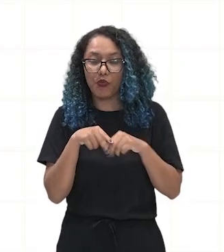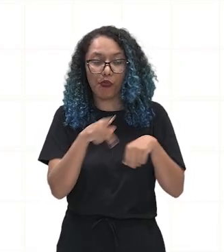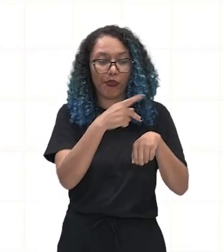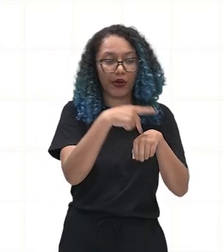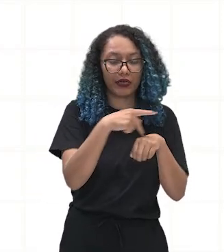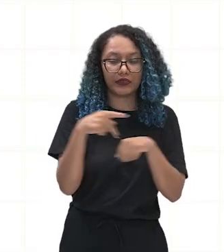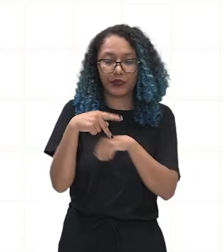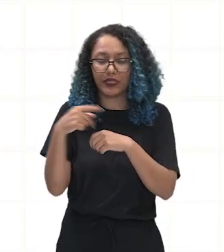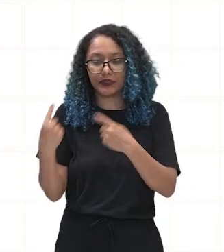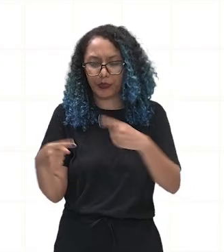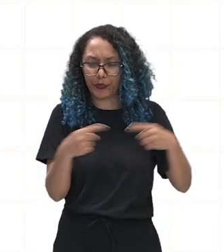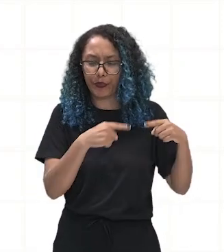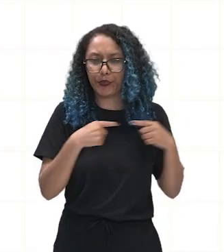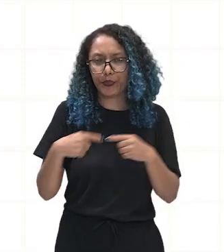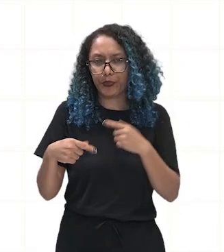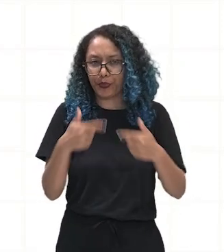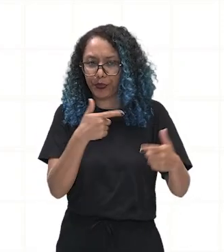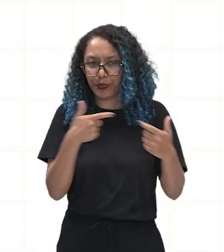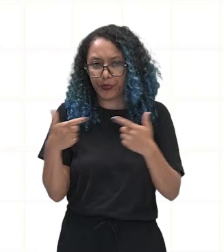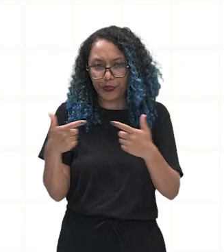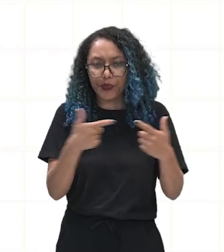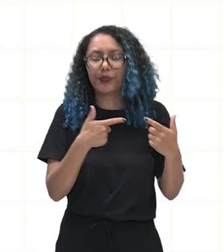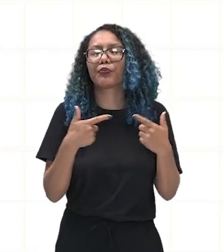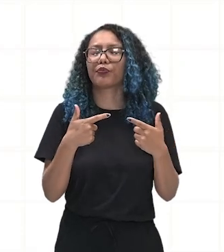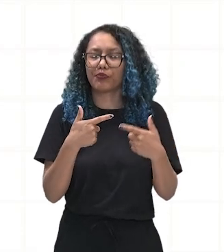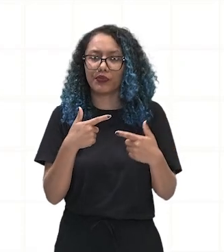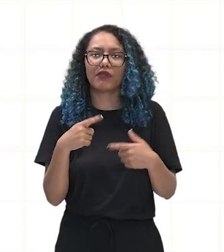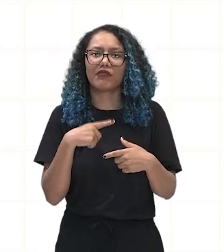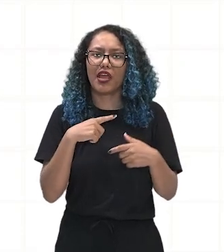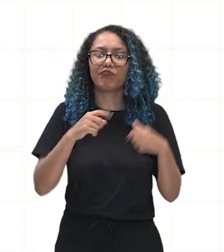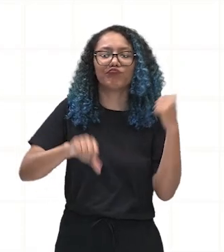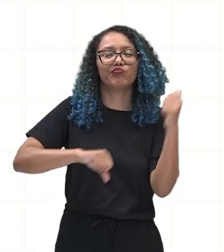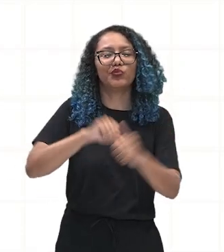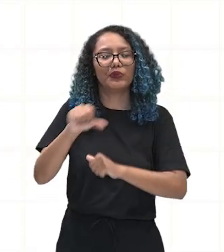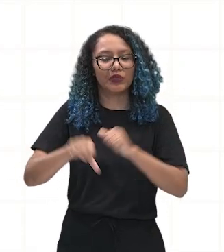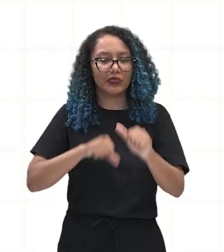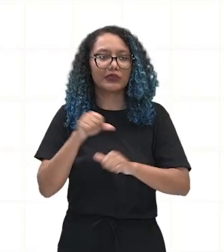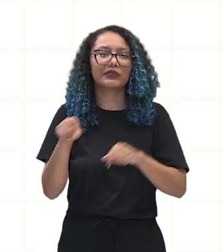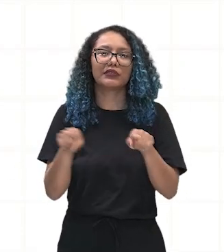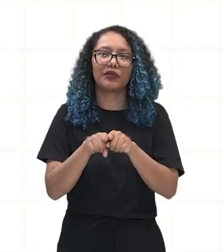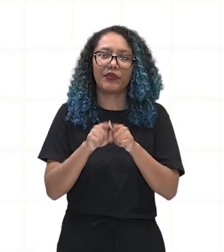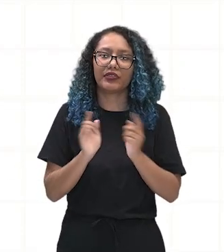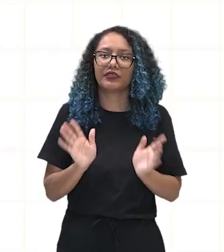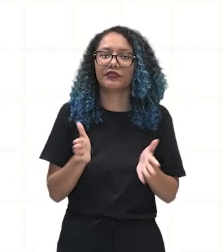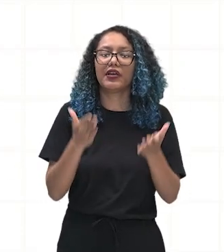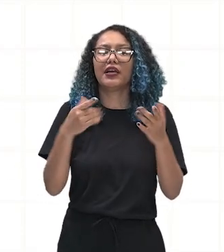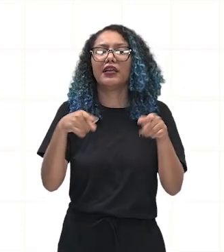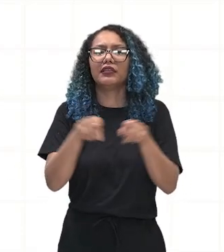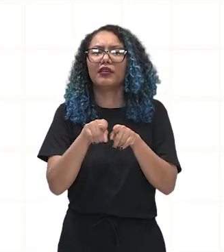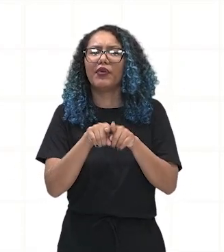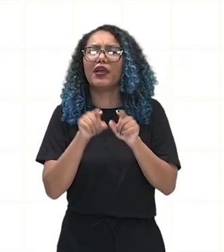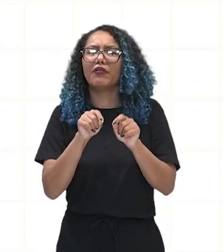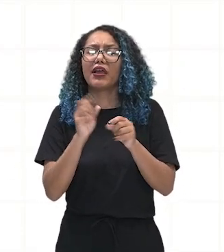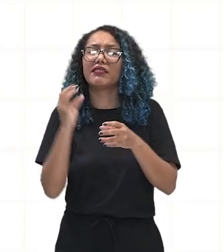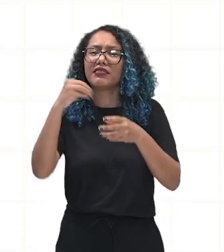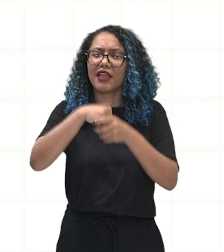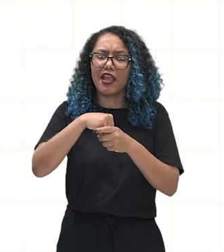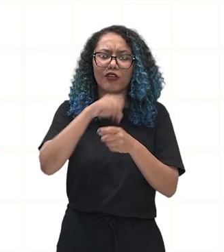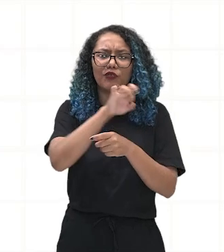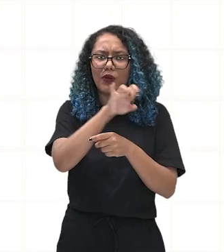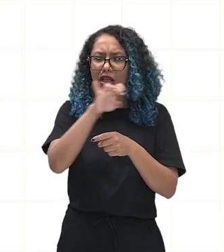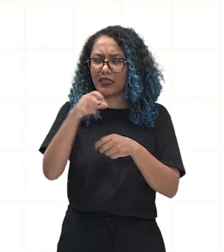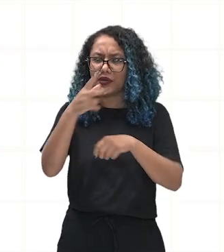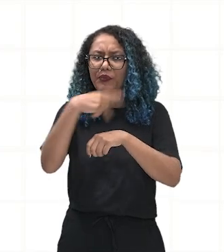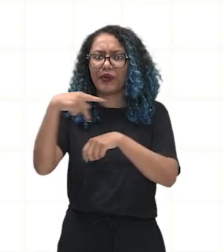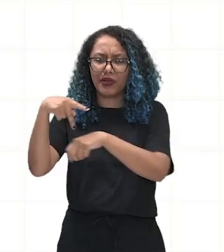grandes transformações dentro da Europa. Além disso, nós vamos ver conflitos internos também, brigas ali dentro de cada